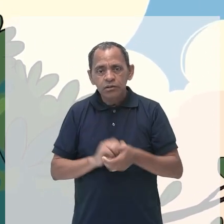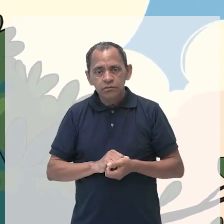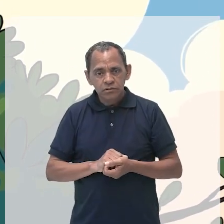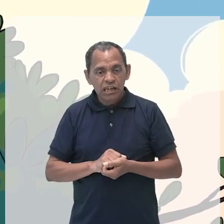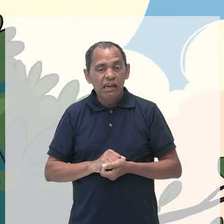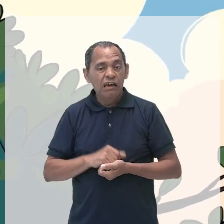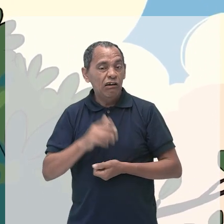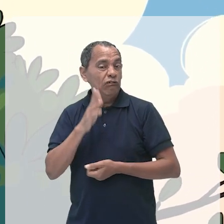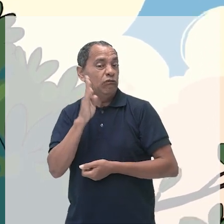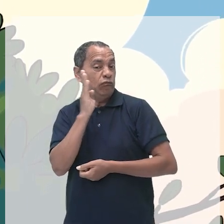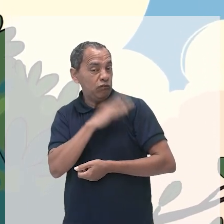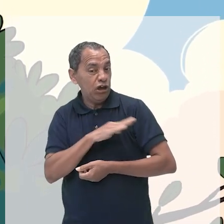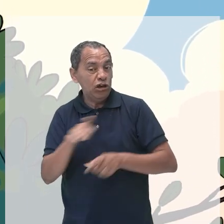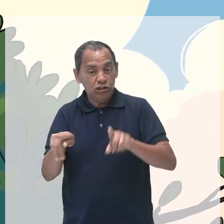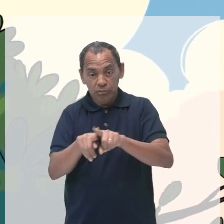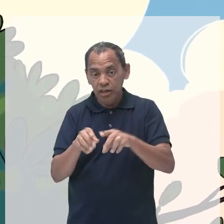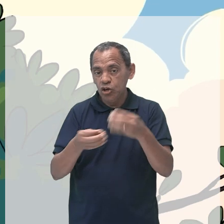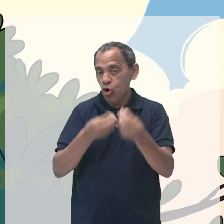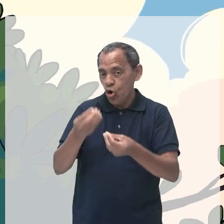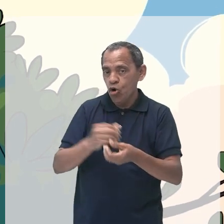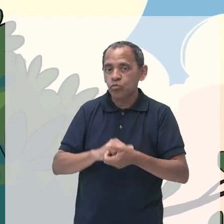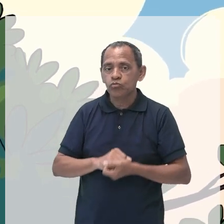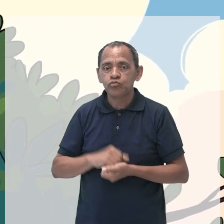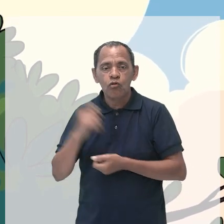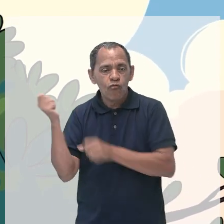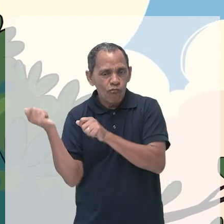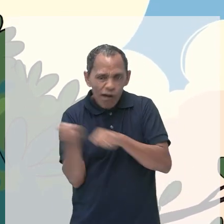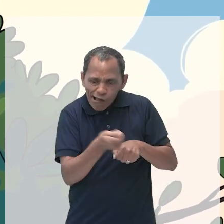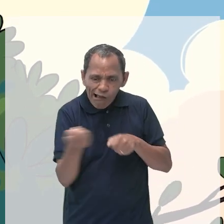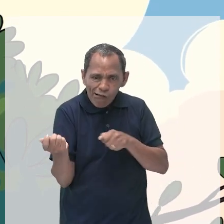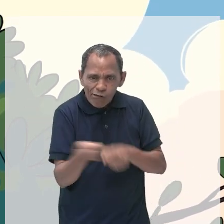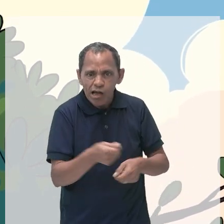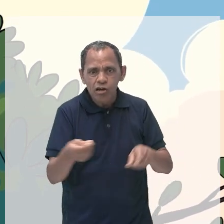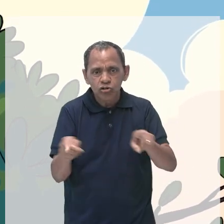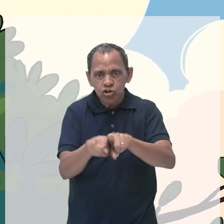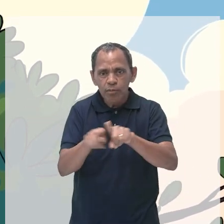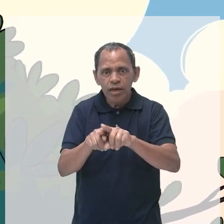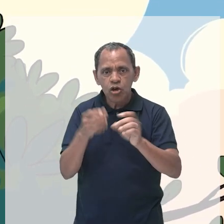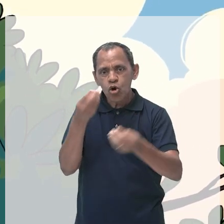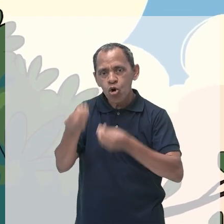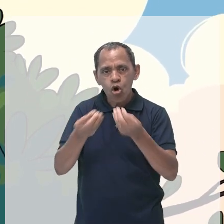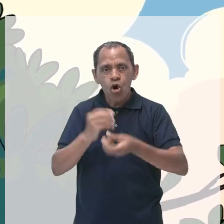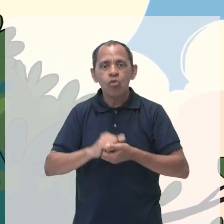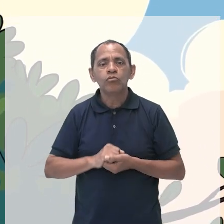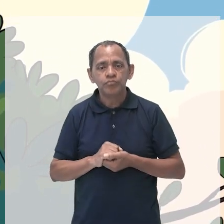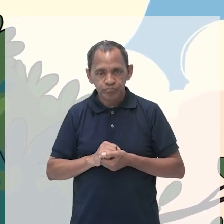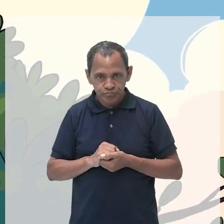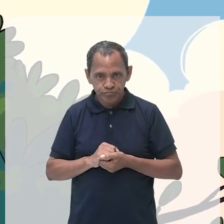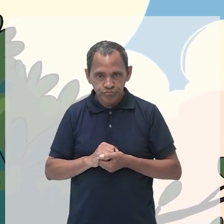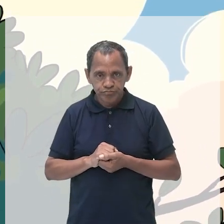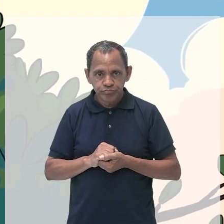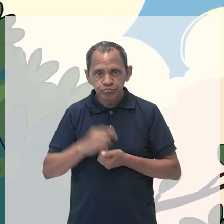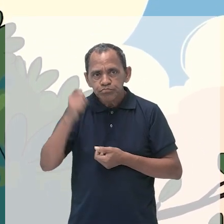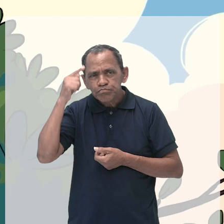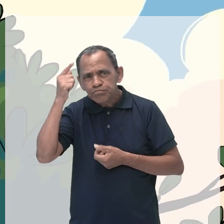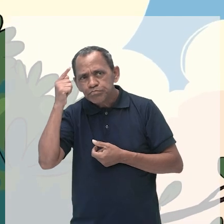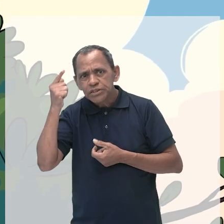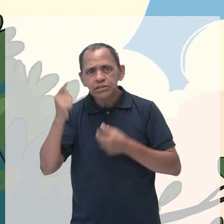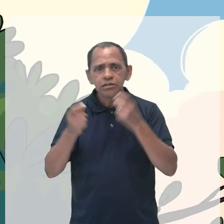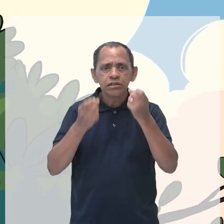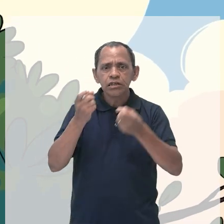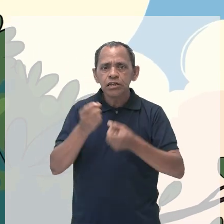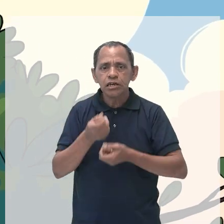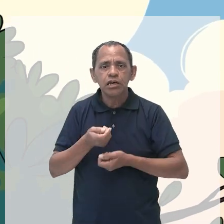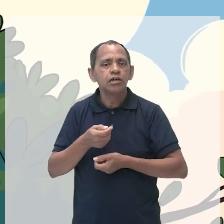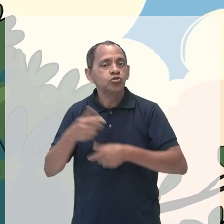lamento da madeira sob o facão, nem o zunzum dos besouros bisbilhotando escuta. Pensa no serviço, no